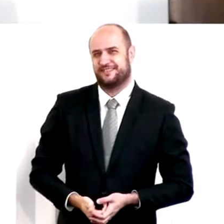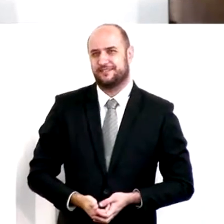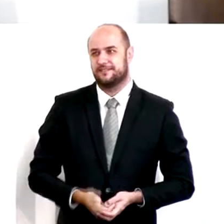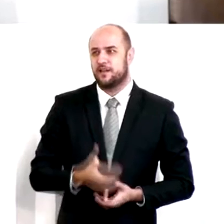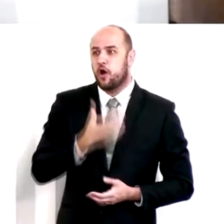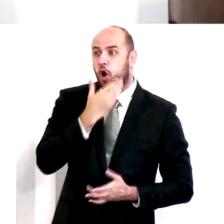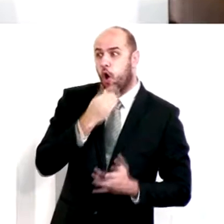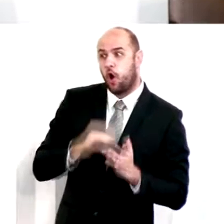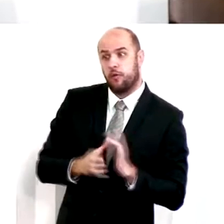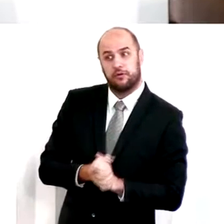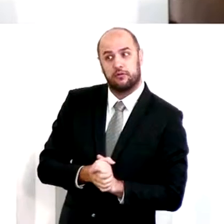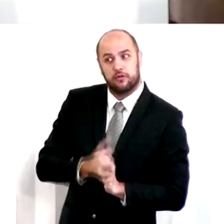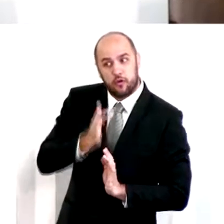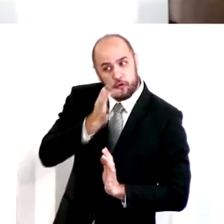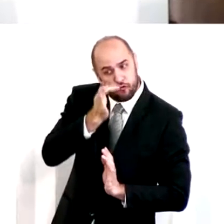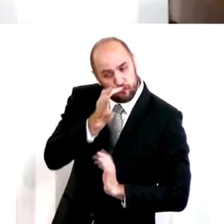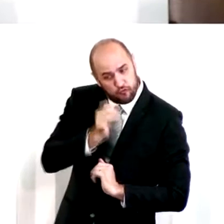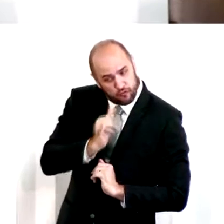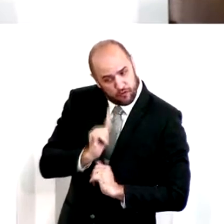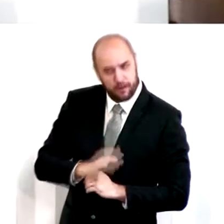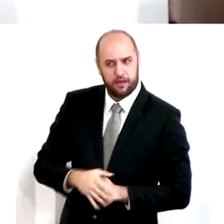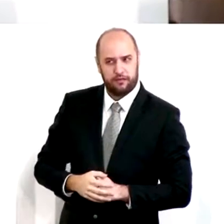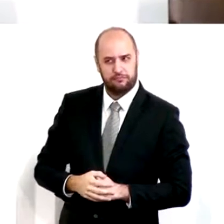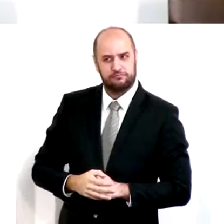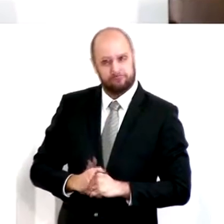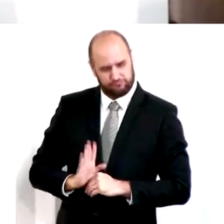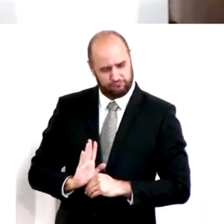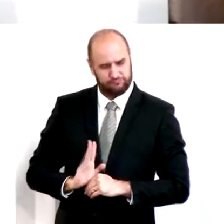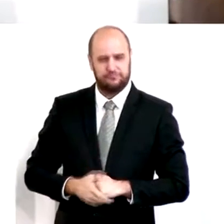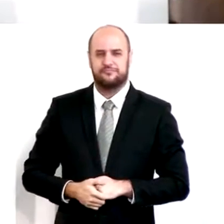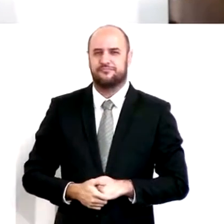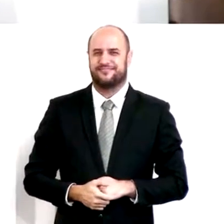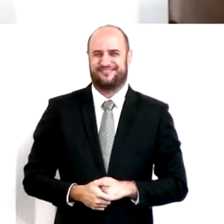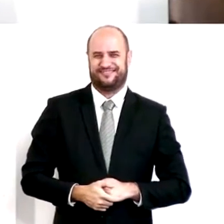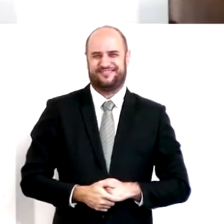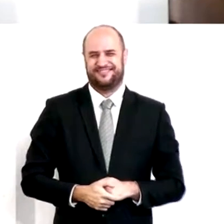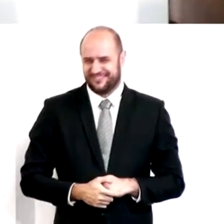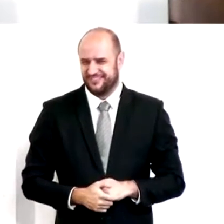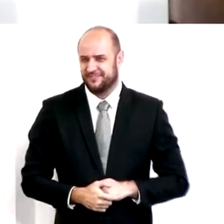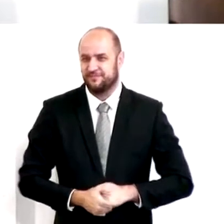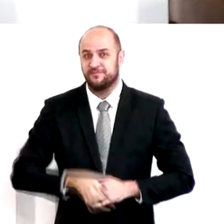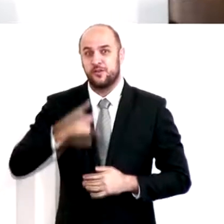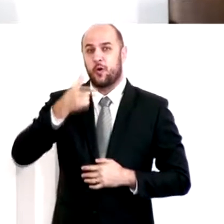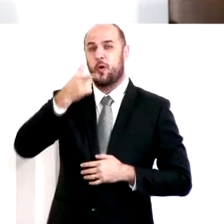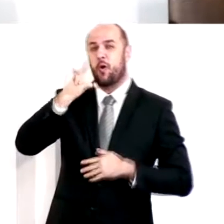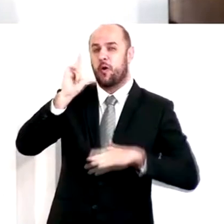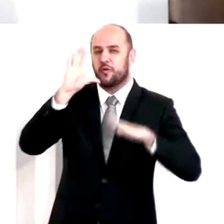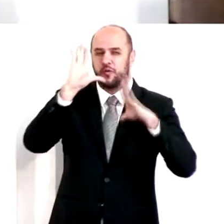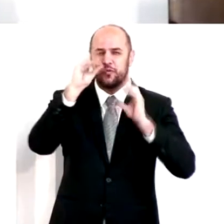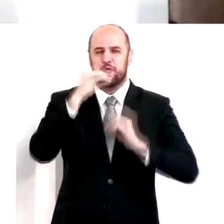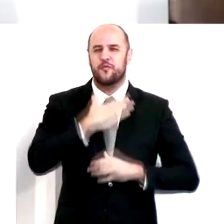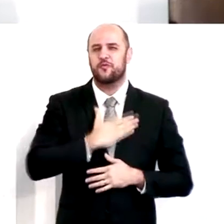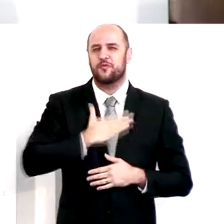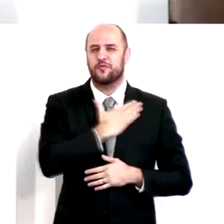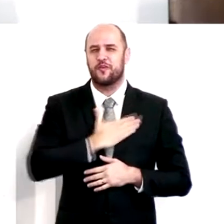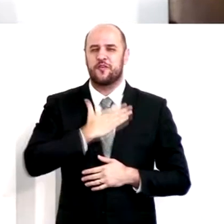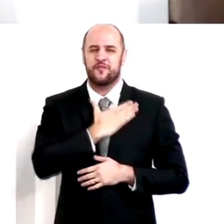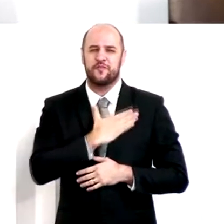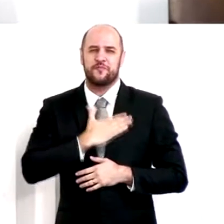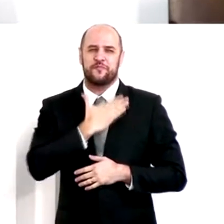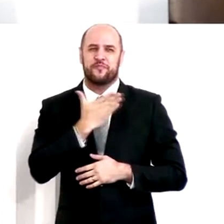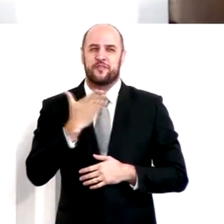Maridos, flores, hein, maridos? Flores. Tá. Ontem nós tivemos uma noite muito agradável com o